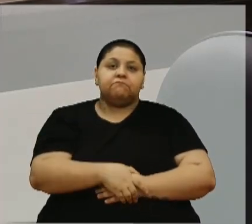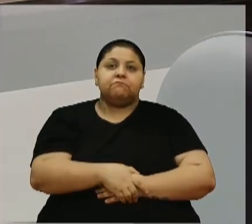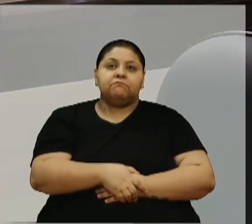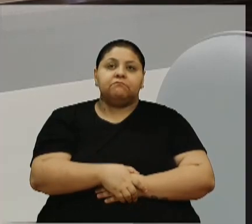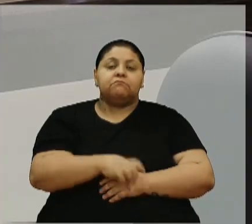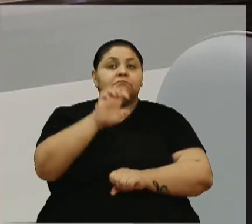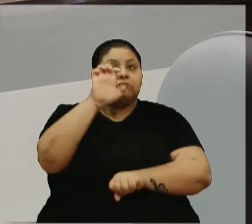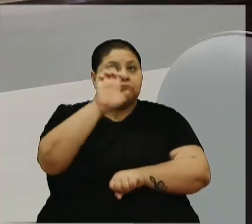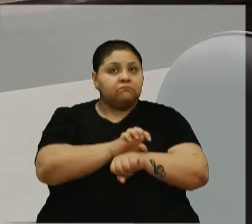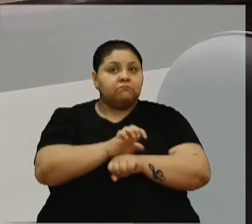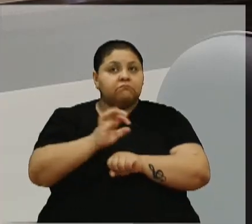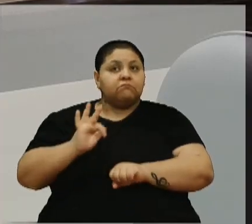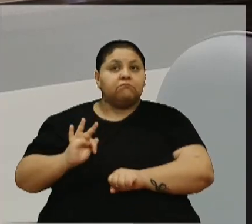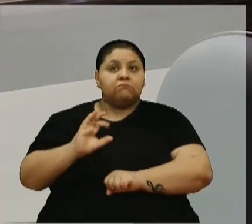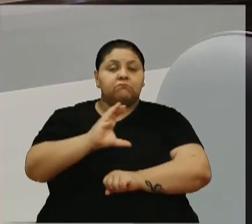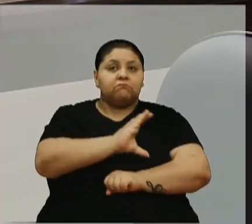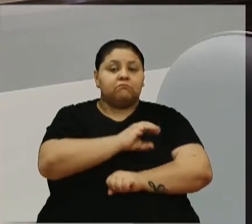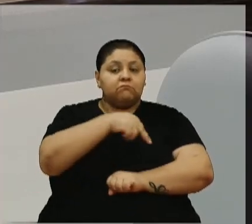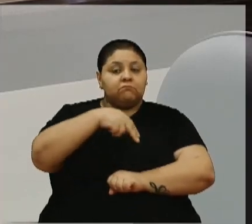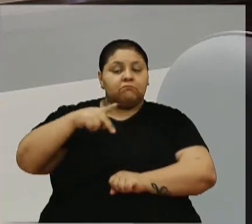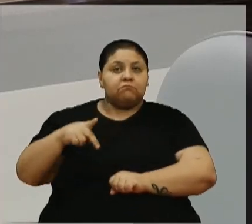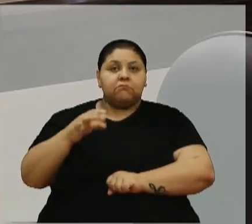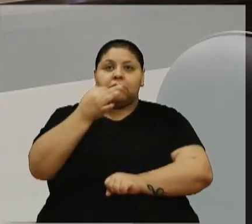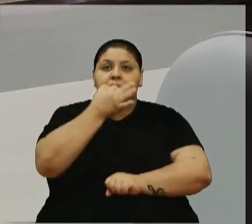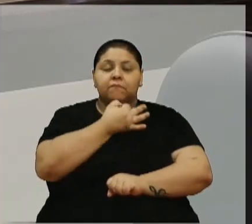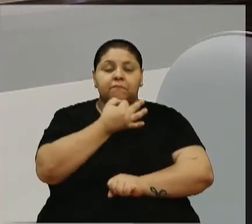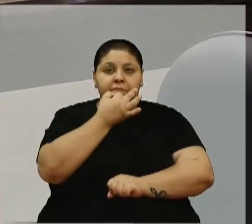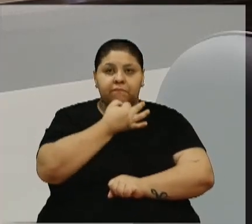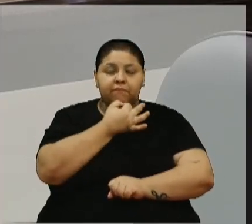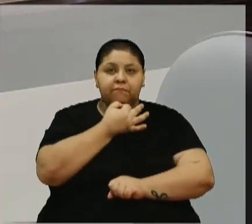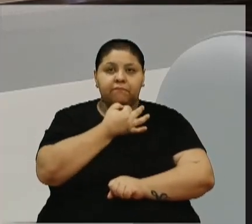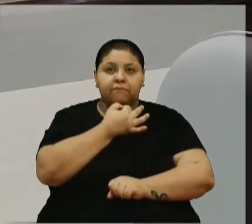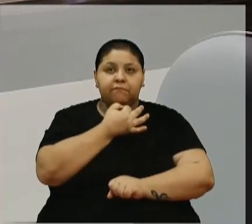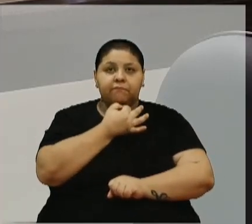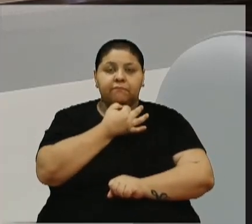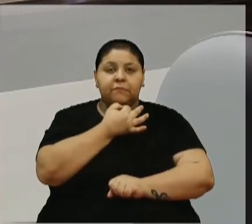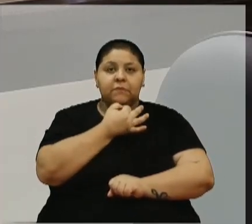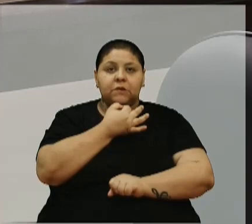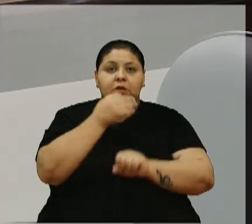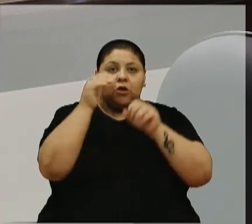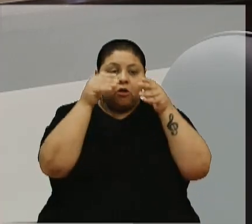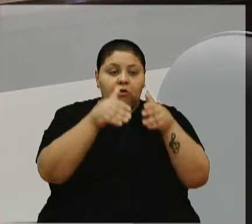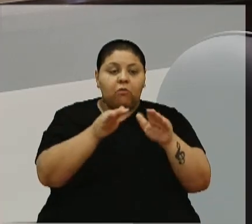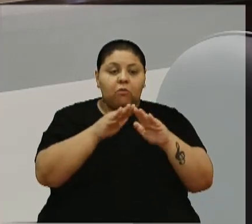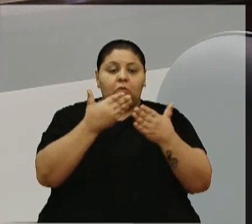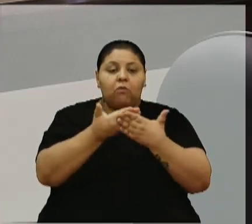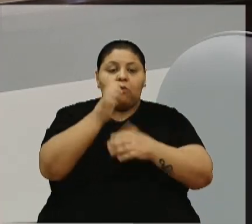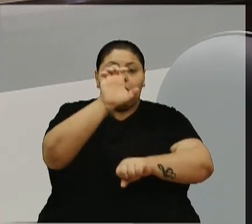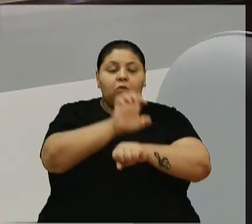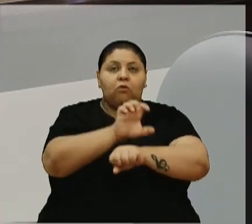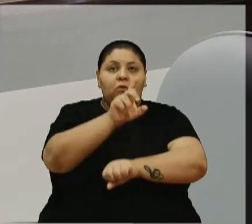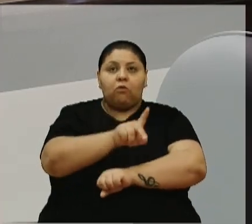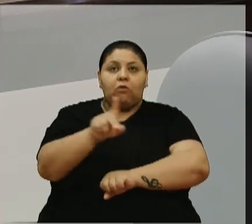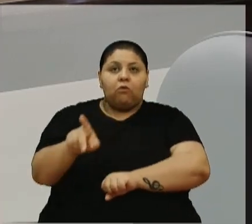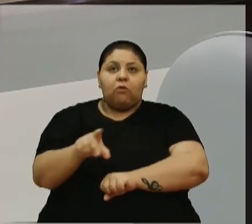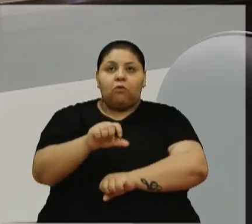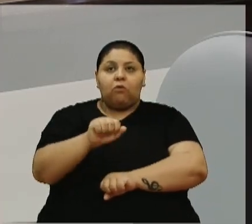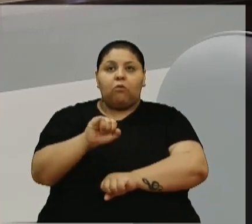estaduais Flores da Cunha, Nova Petrópolis, Caxias do Sul, com destaque a Escola Estadual Professor